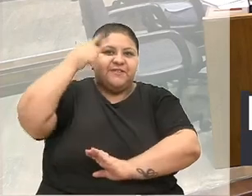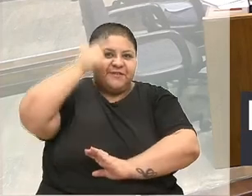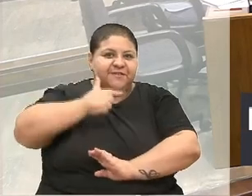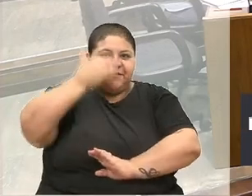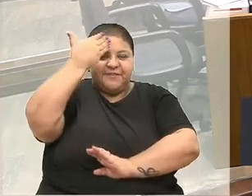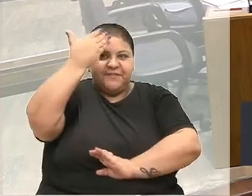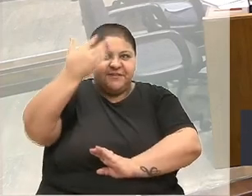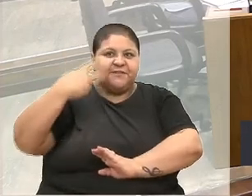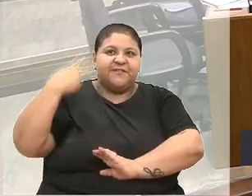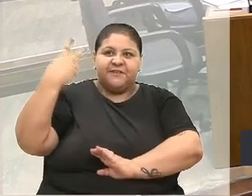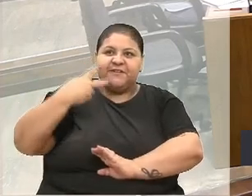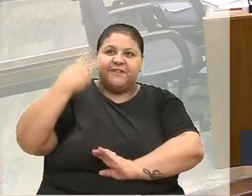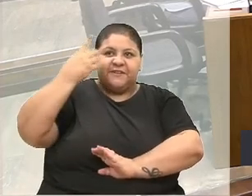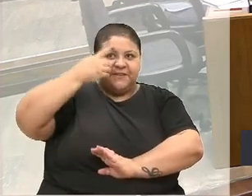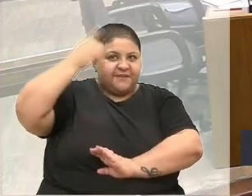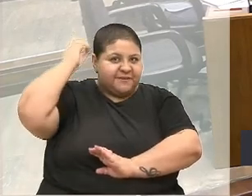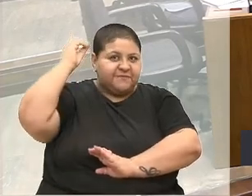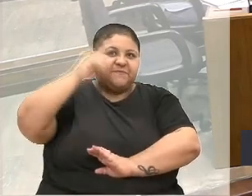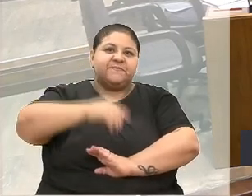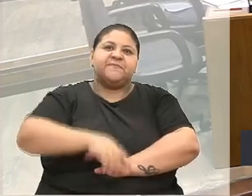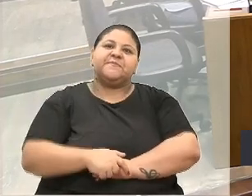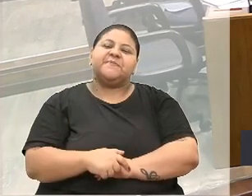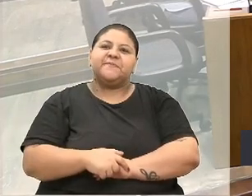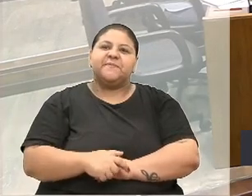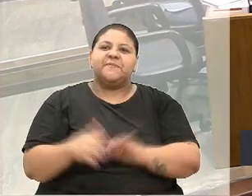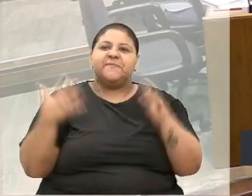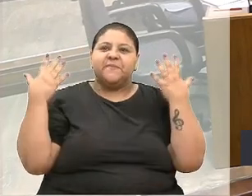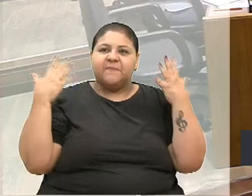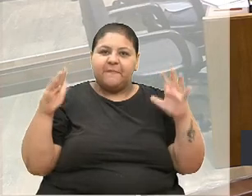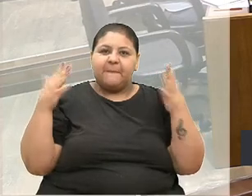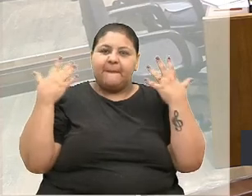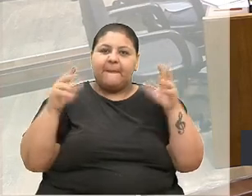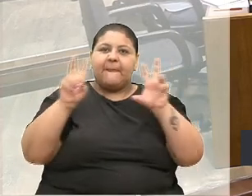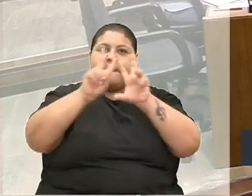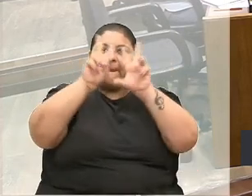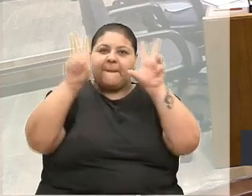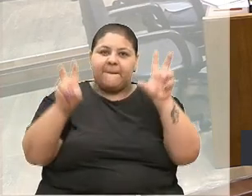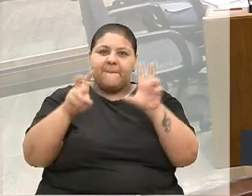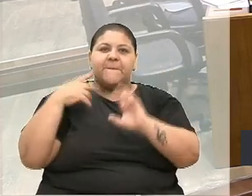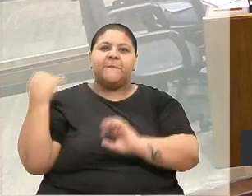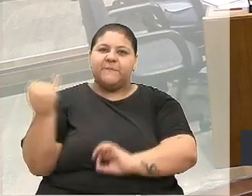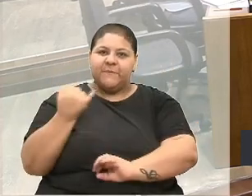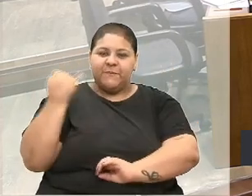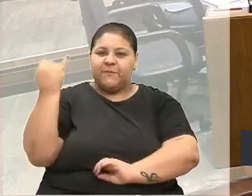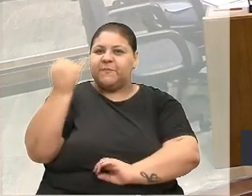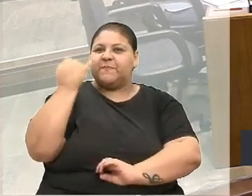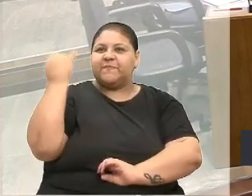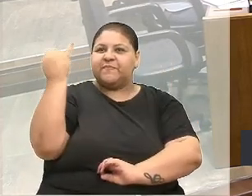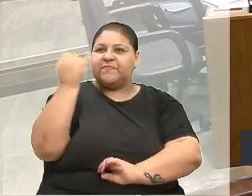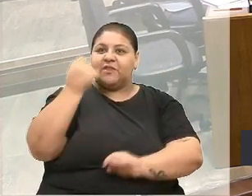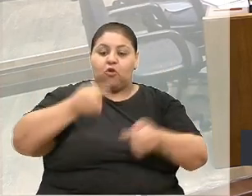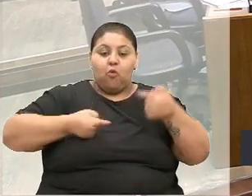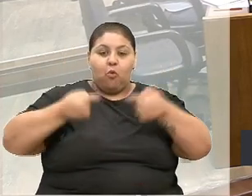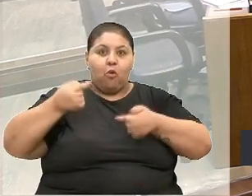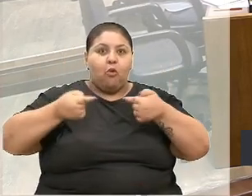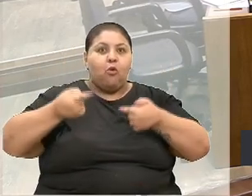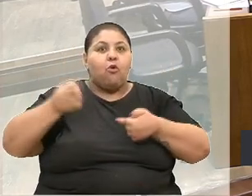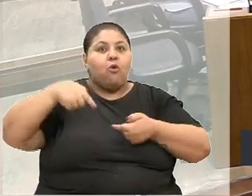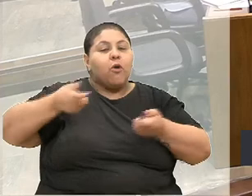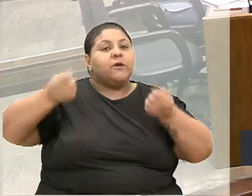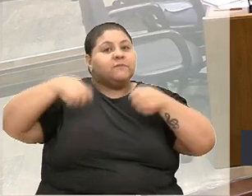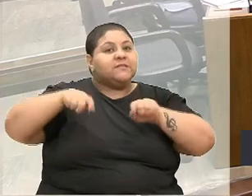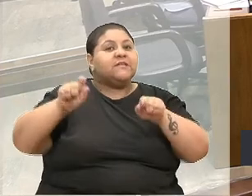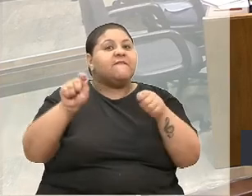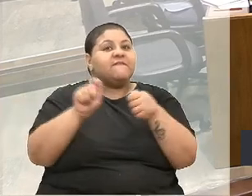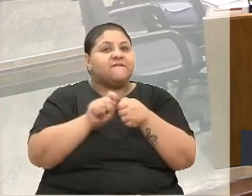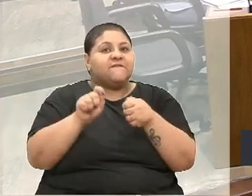Obrigado, vereador Lucas Dil. Parabéns pelo tema, um tema importantíssimo, uma discussão que a gente precisa